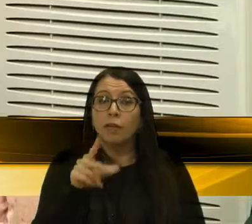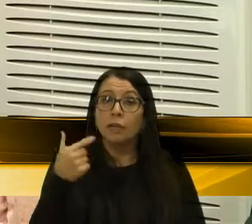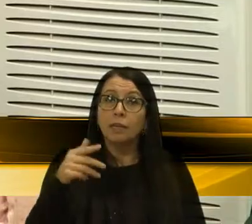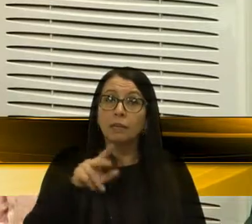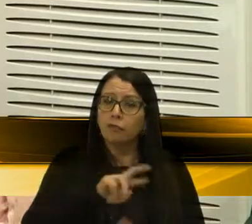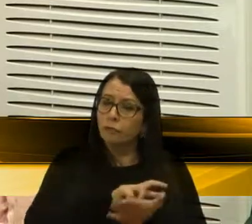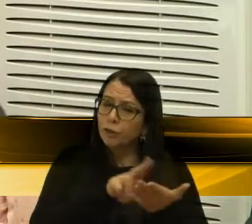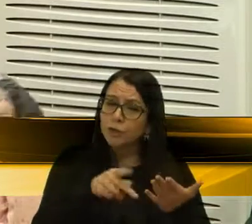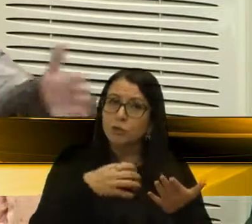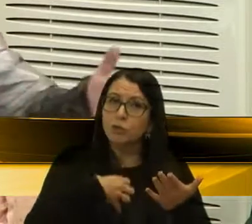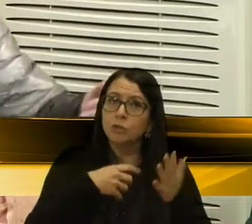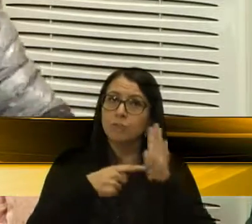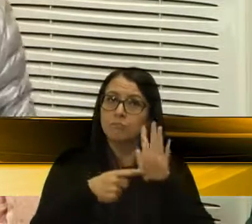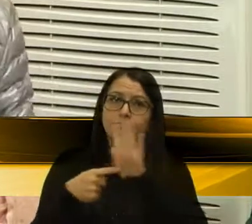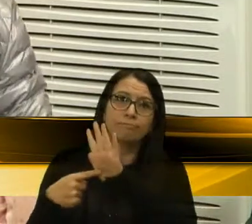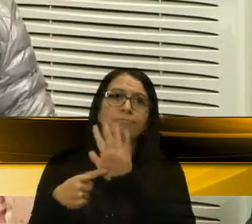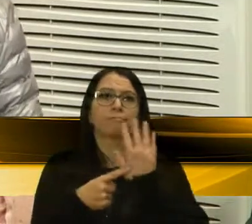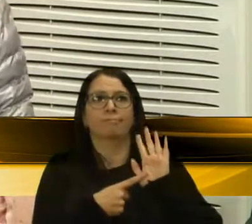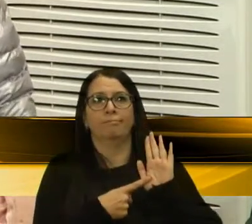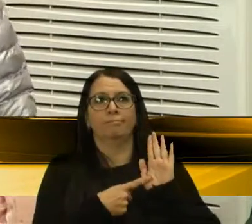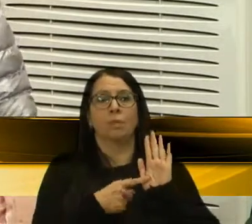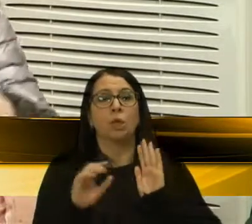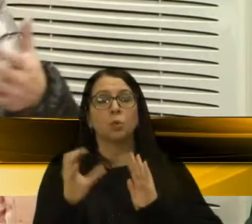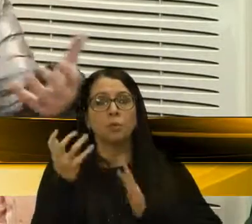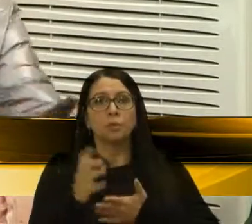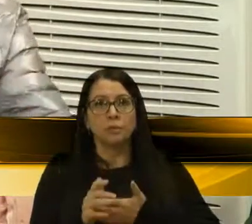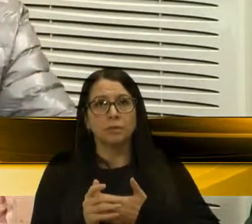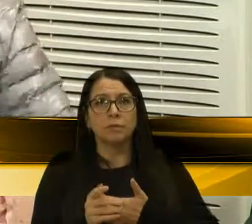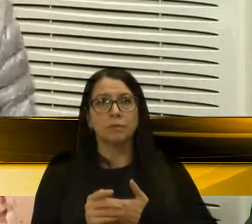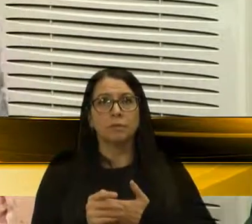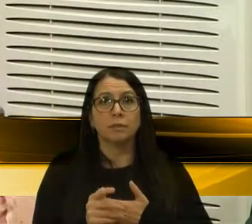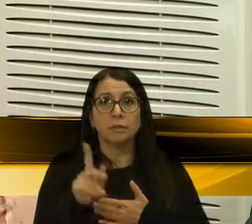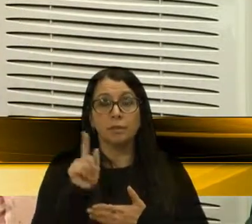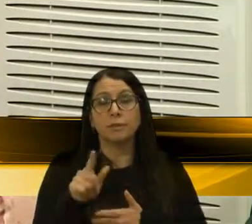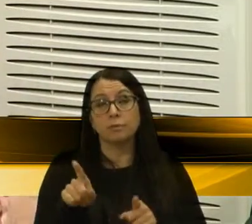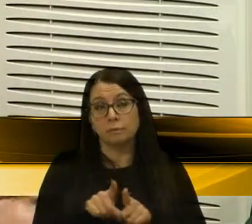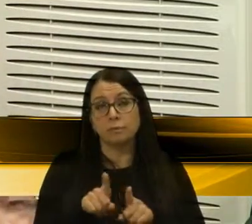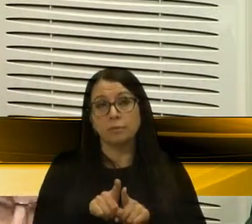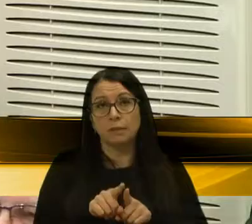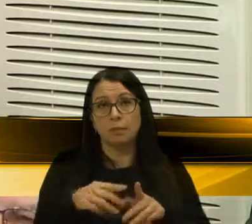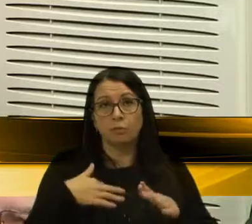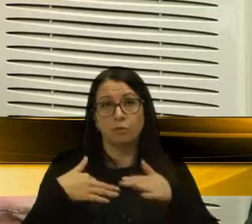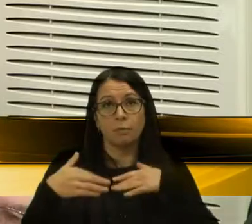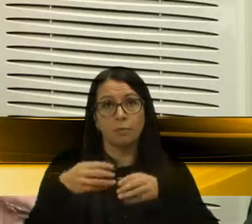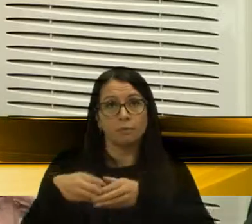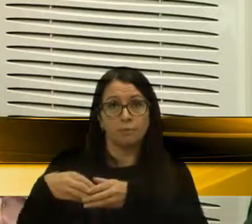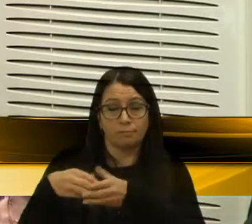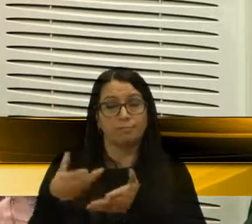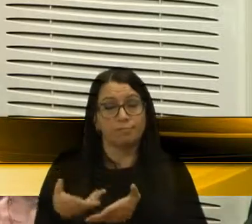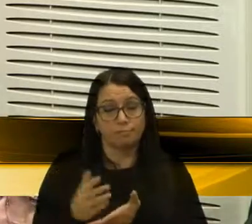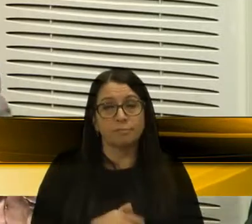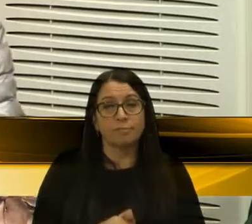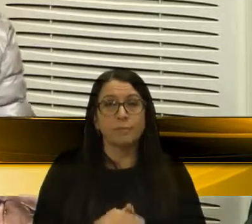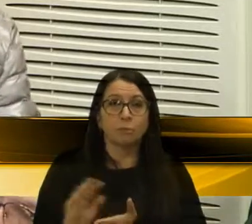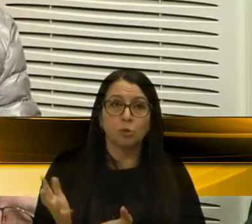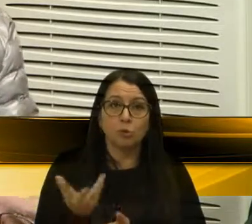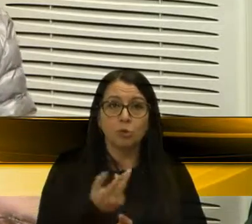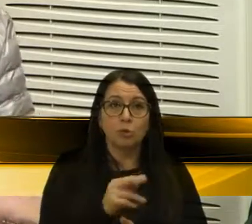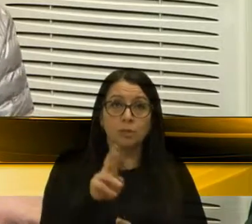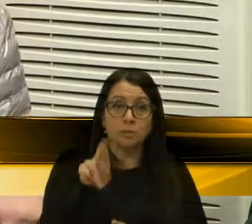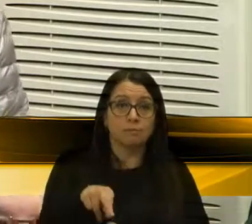variadas formas de apresentações acontecendo isso é também um movimento turístico então por todas estas razões